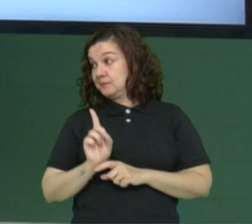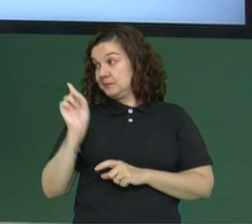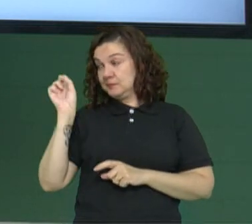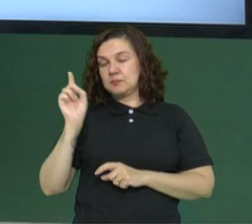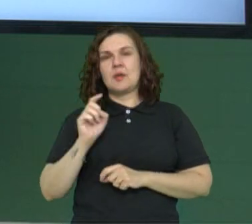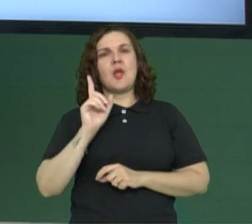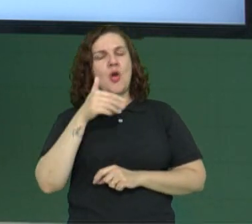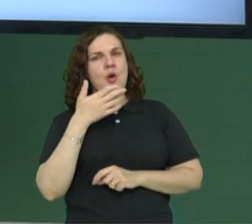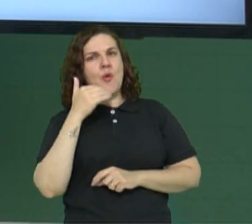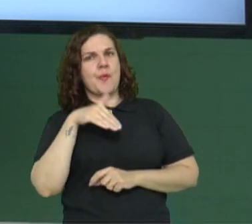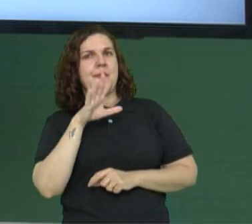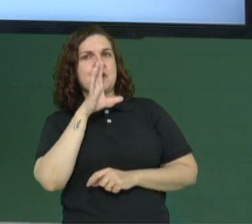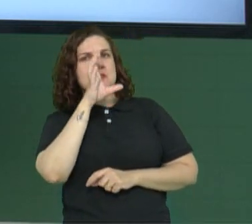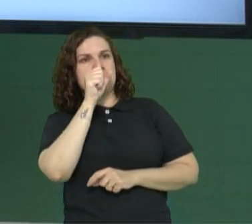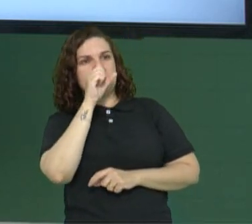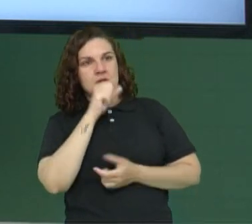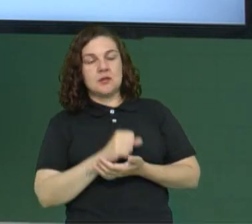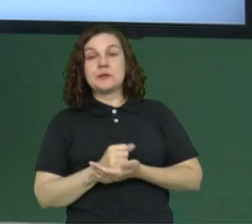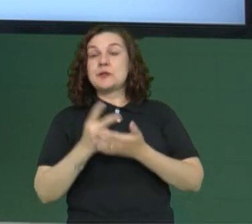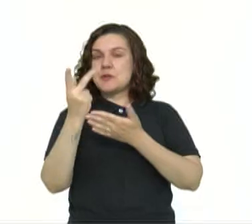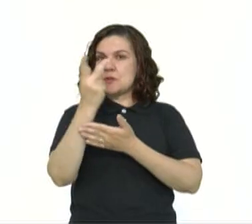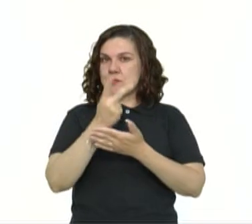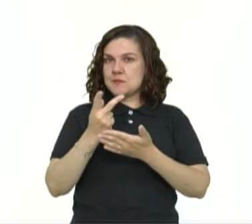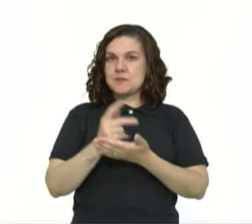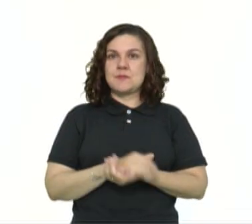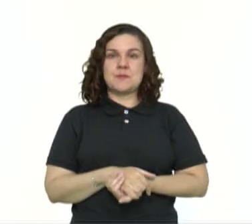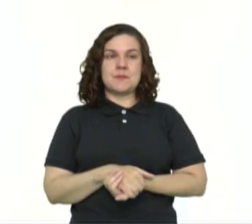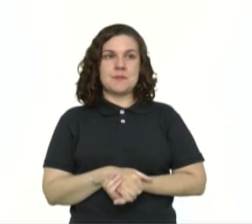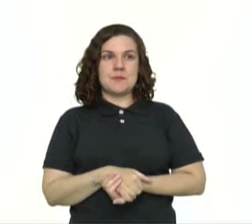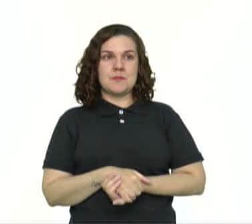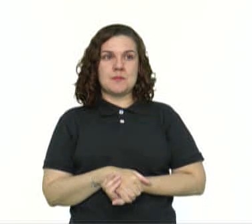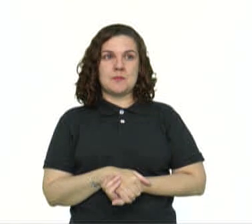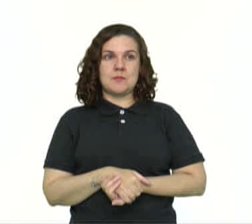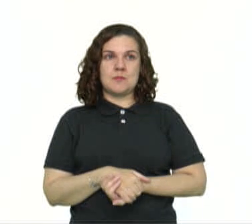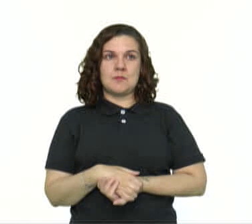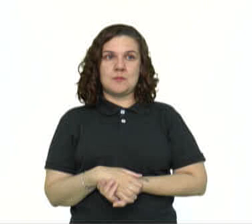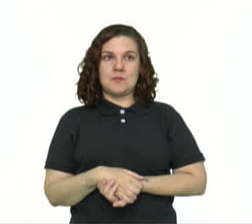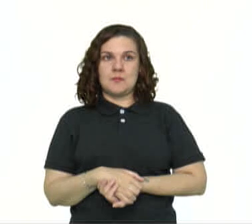tom alaranjado e os seus desenhos.